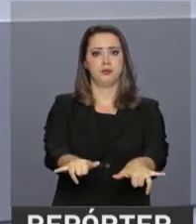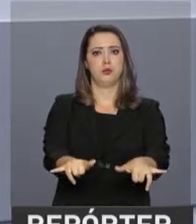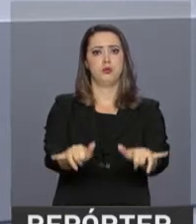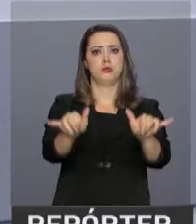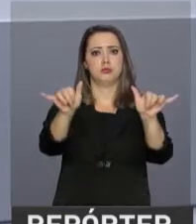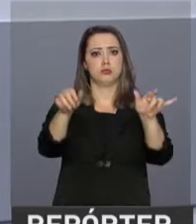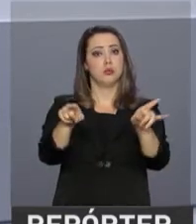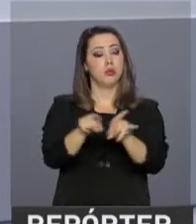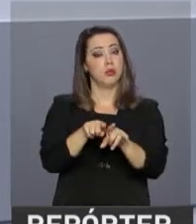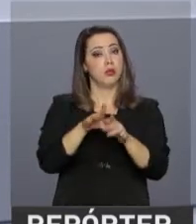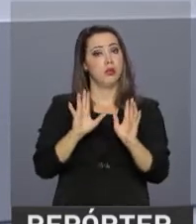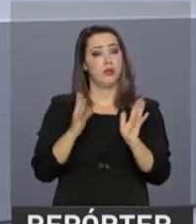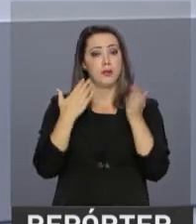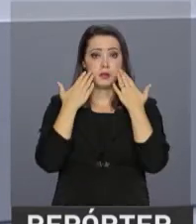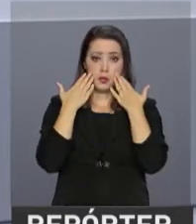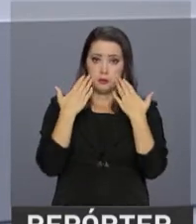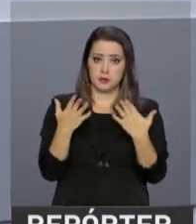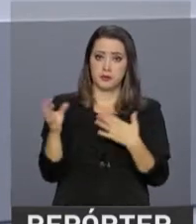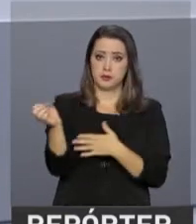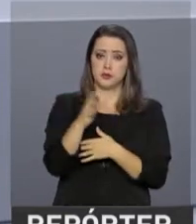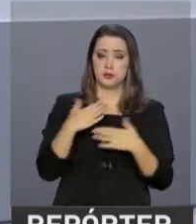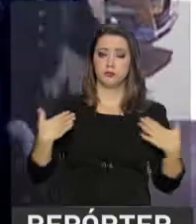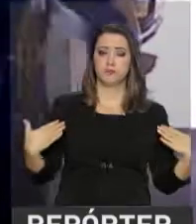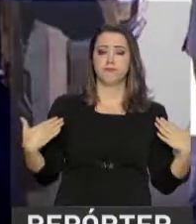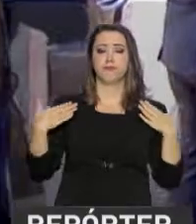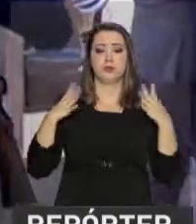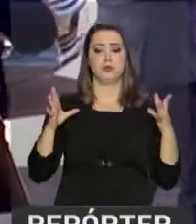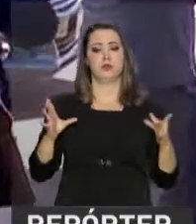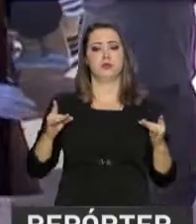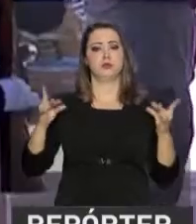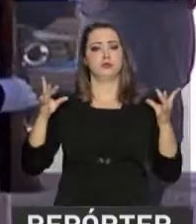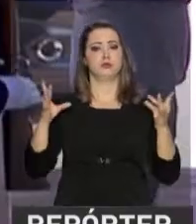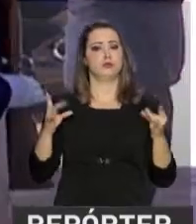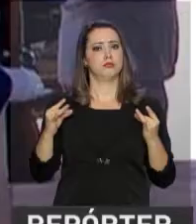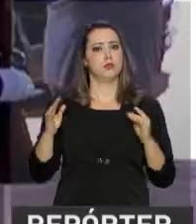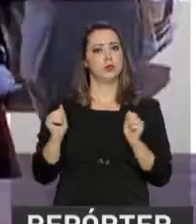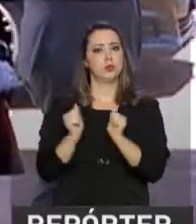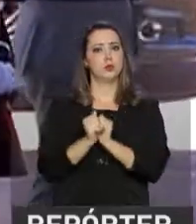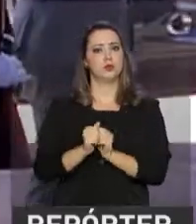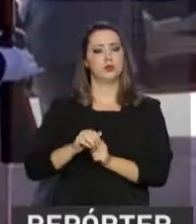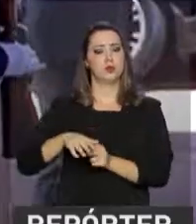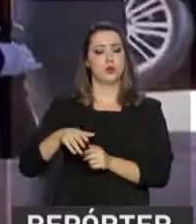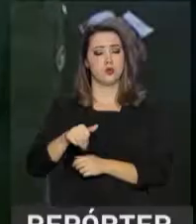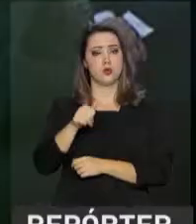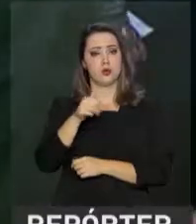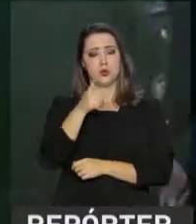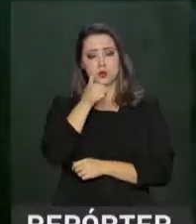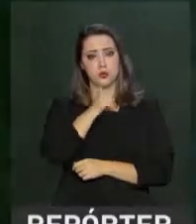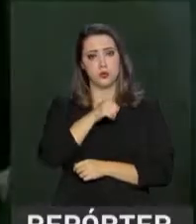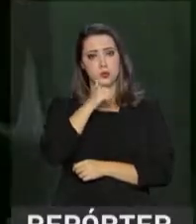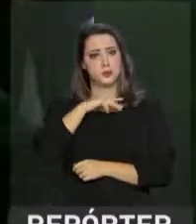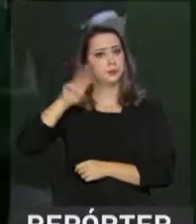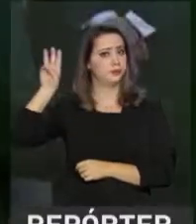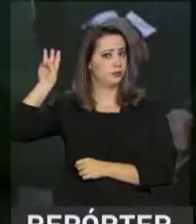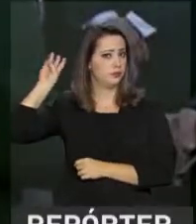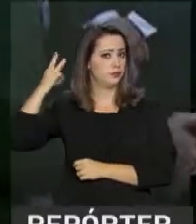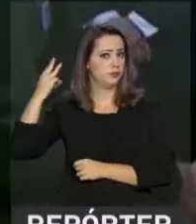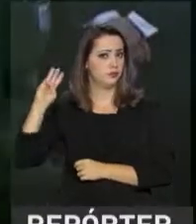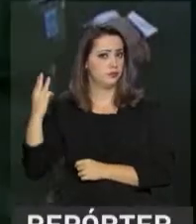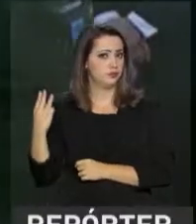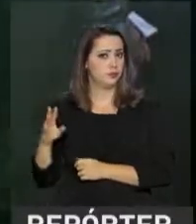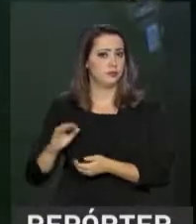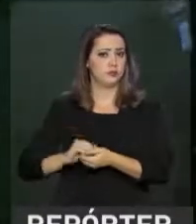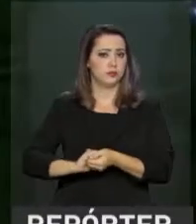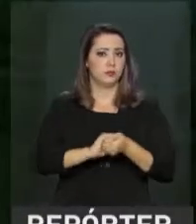apresentação dos novos oficiais o presidente michel temer foi acompanhado da primeira dama marcela temer e recebeu os cumprimentos